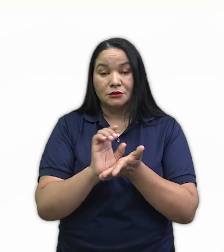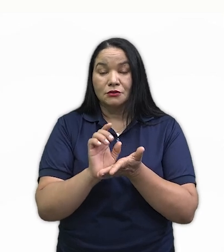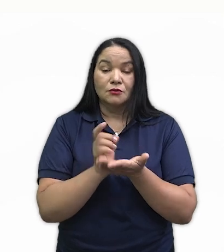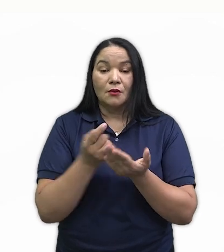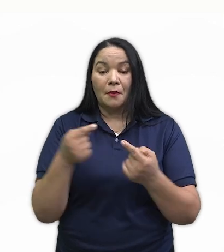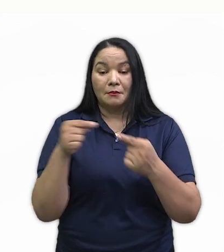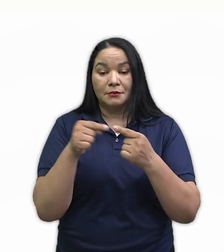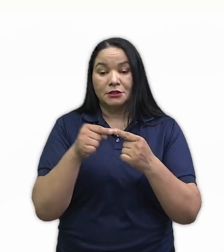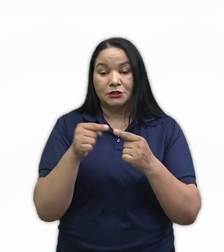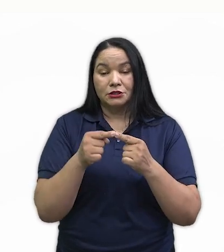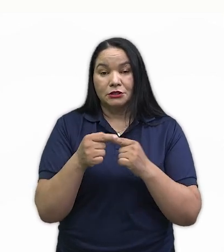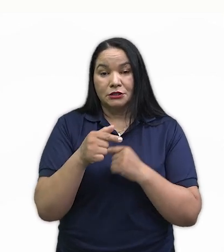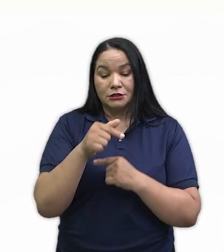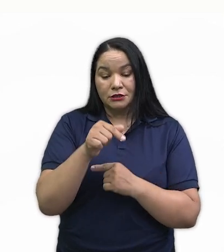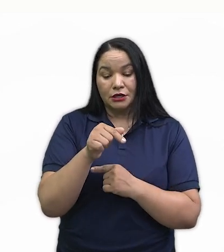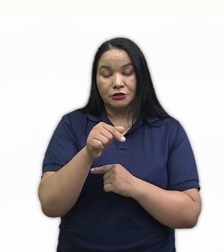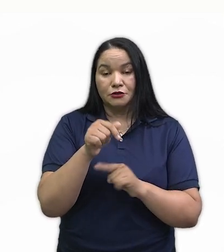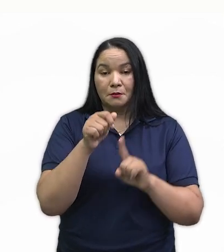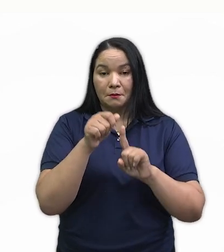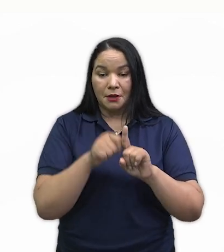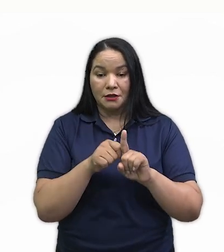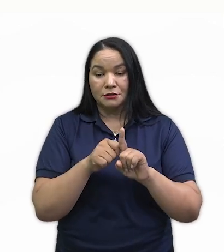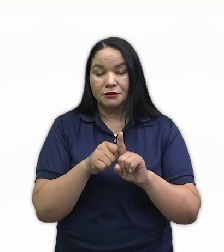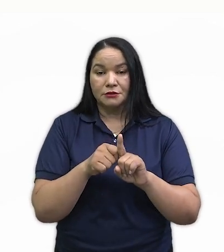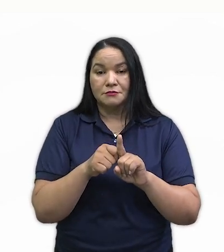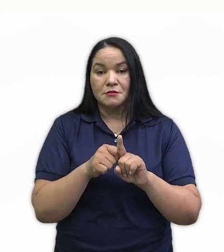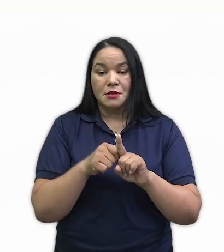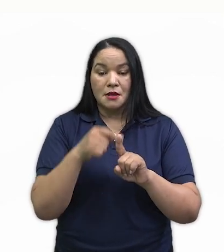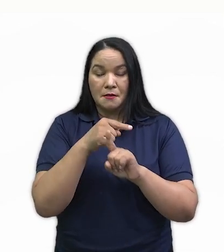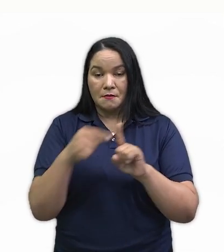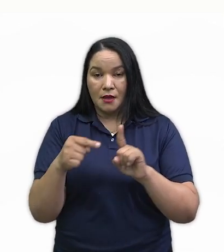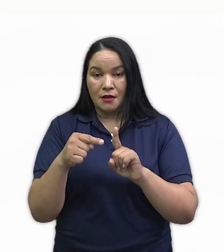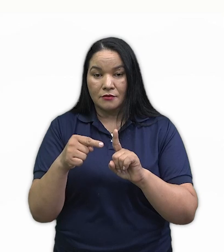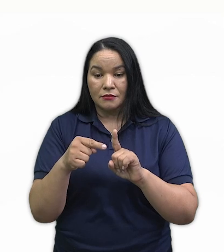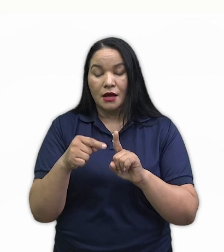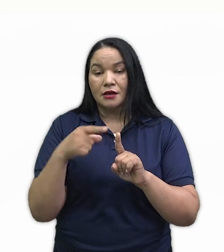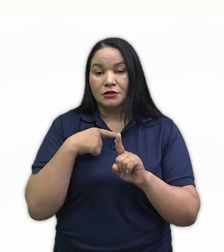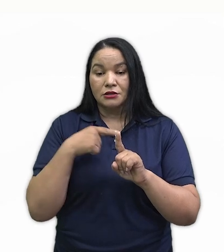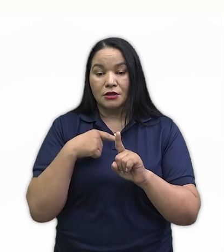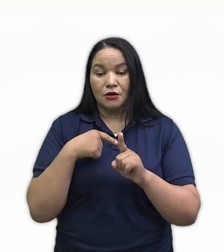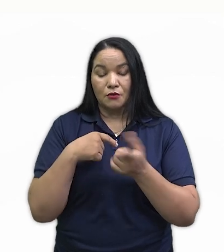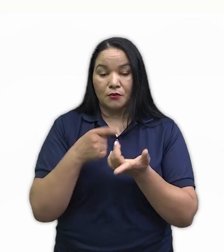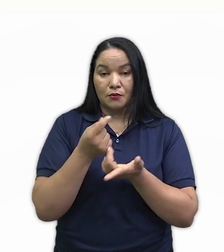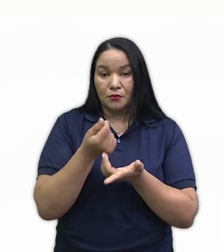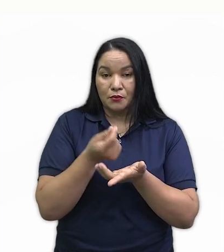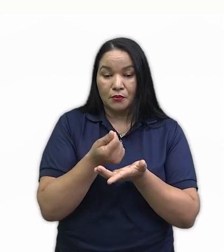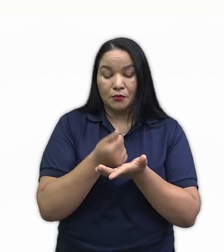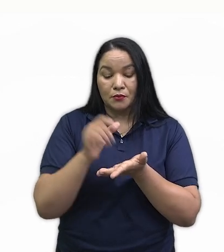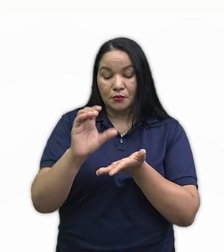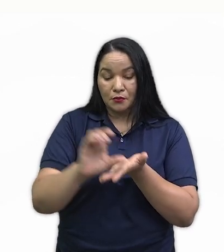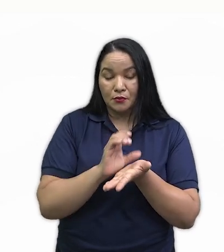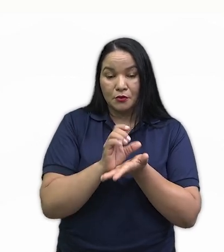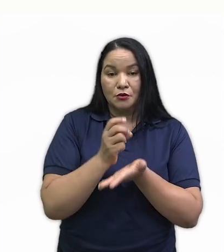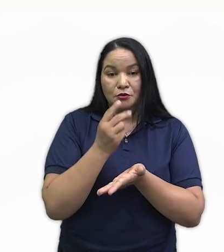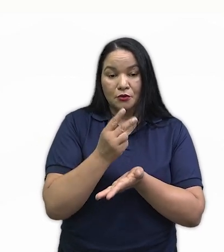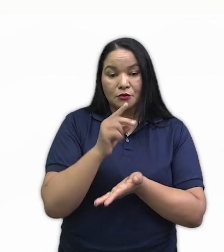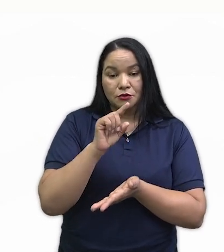aplicado durante 7 meses e meio para que nós tenhamos um montante final de R$